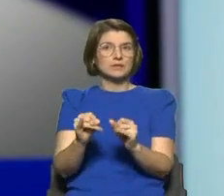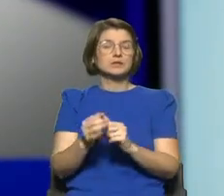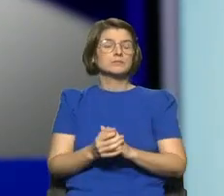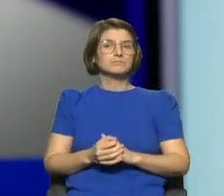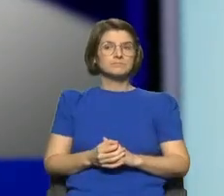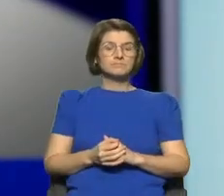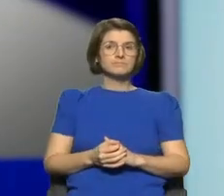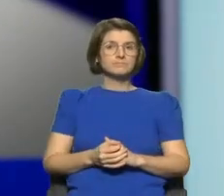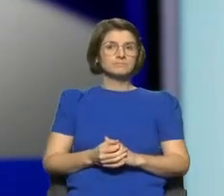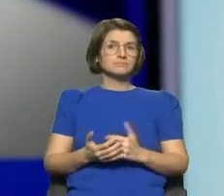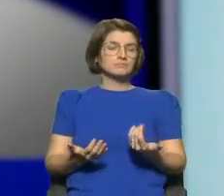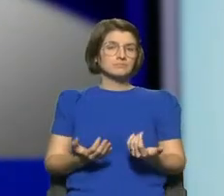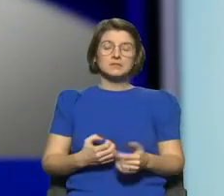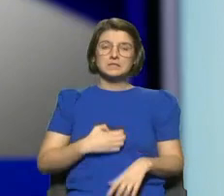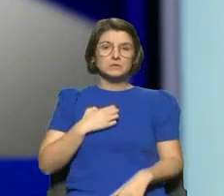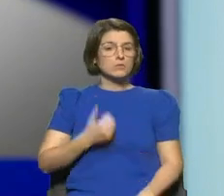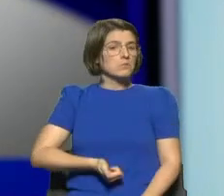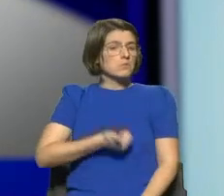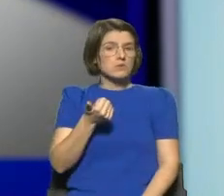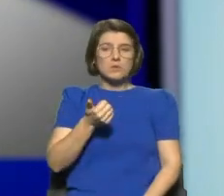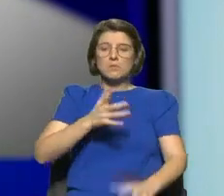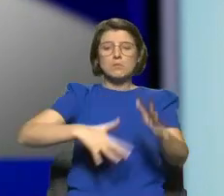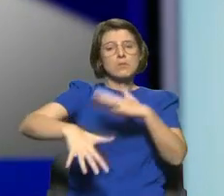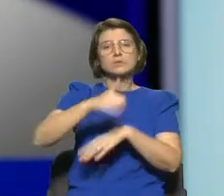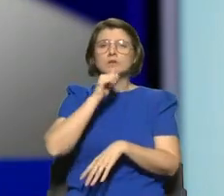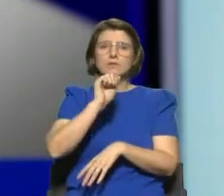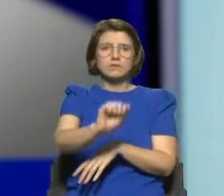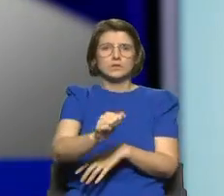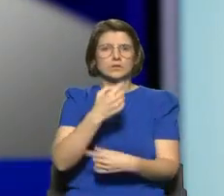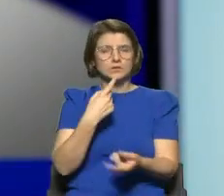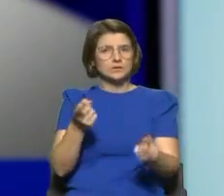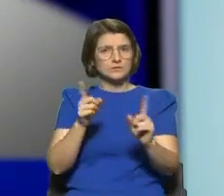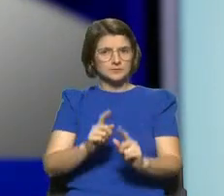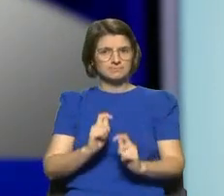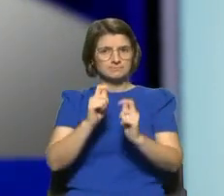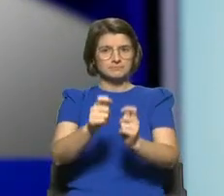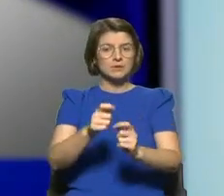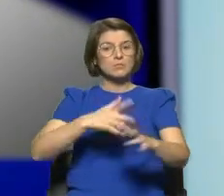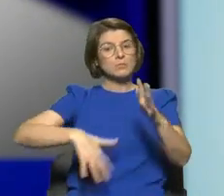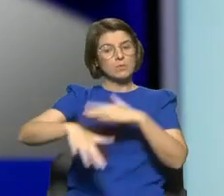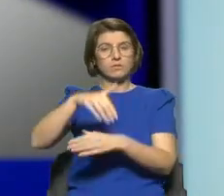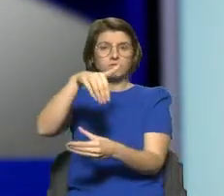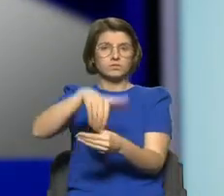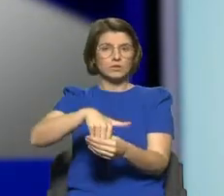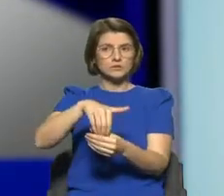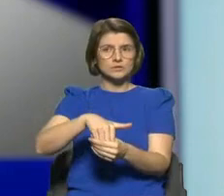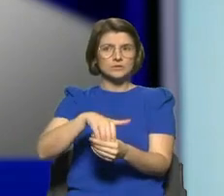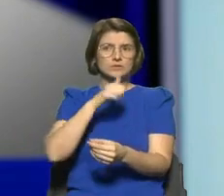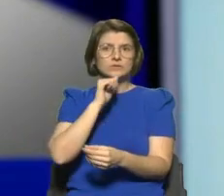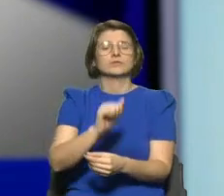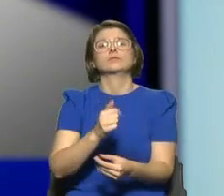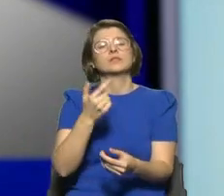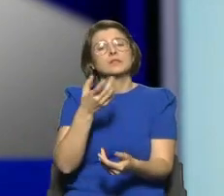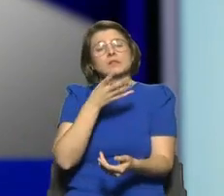H Acho que o mais adequado é devolver a palavra ao povo e o povo através do seu voto eh dizer o que